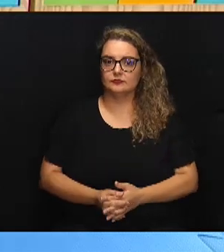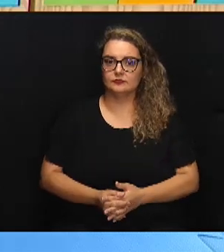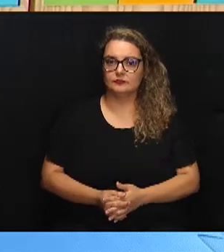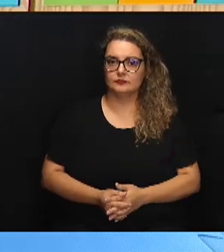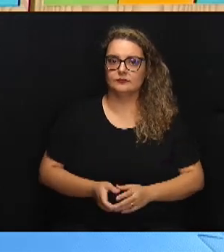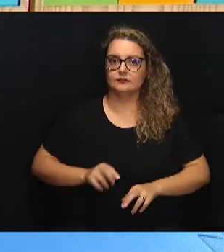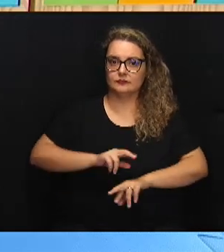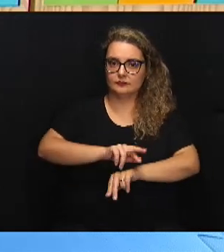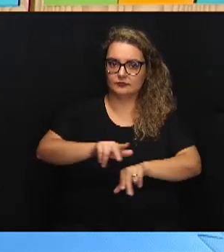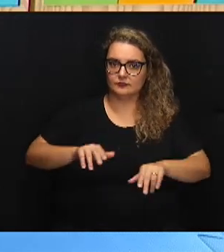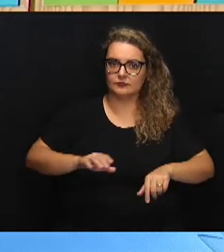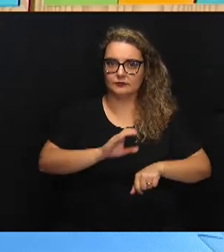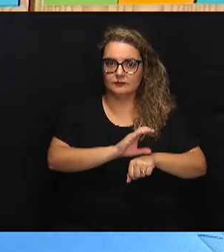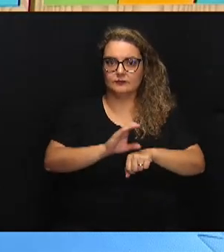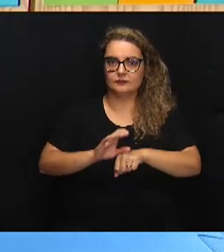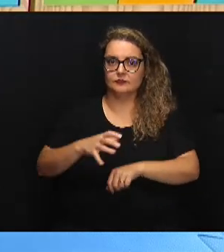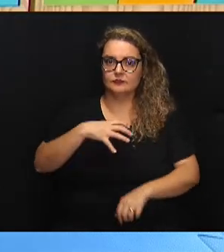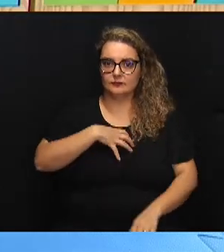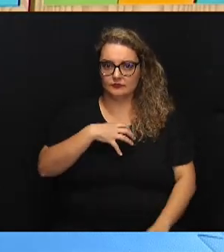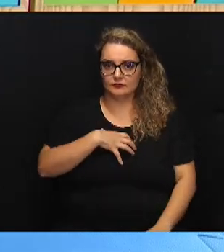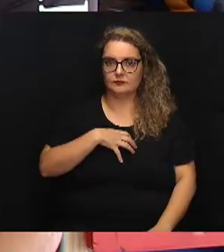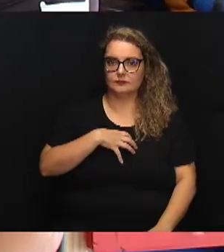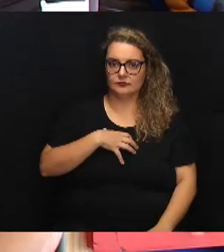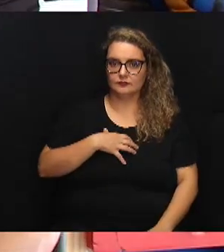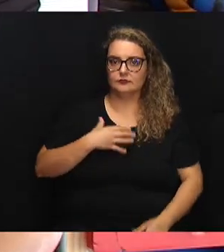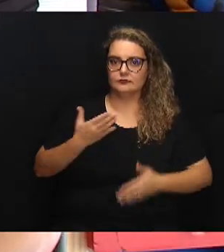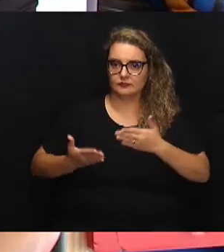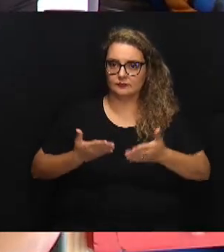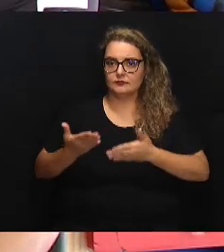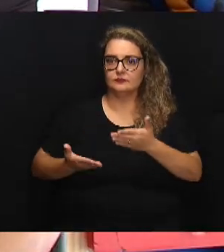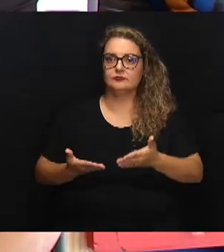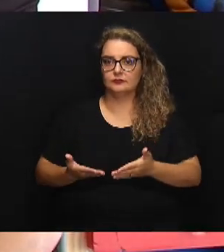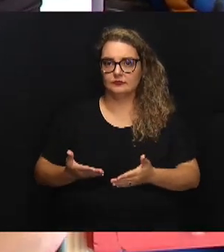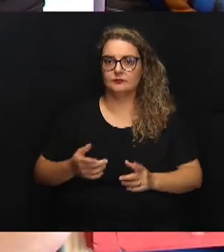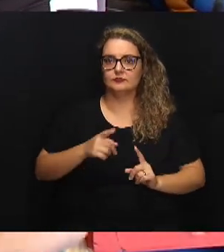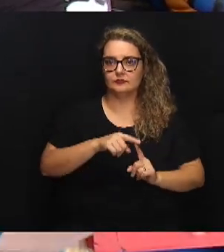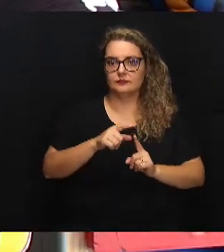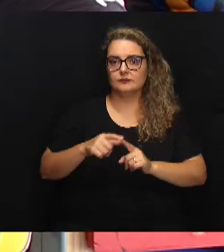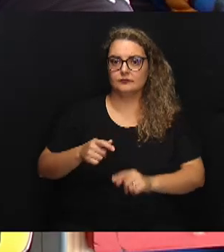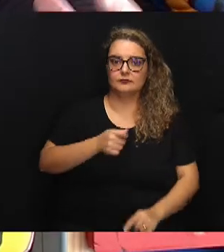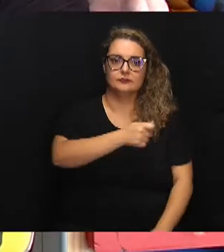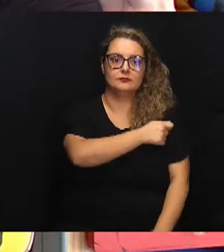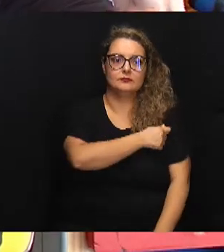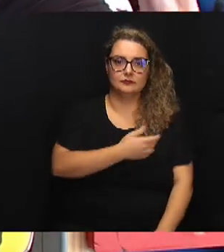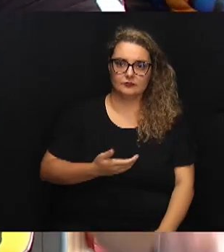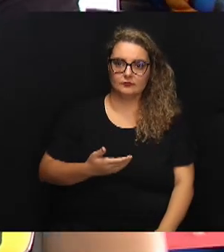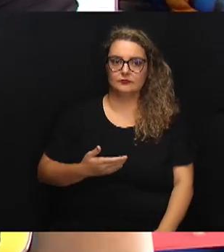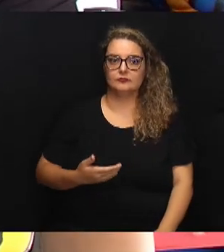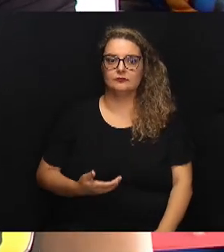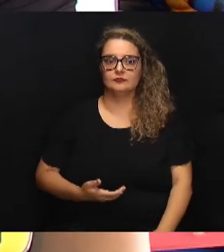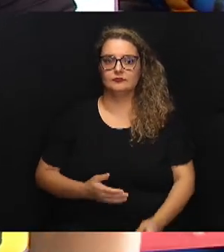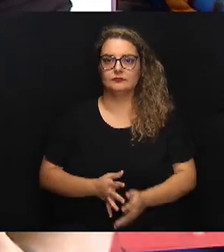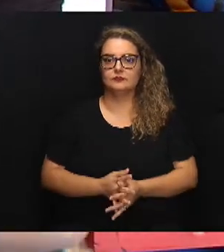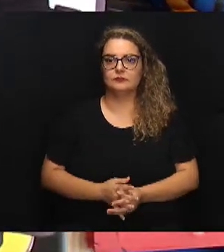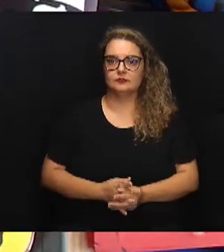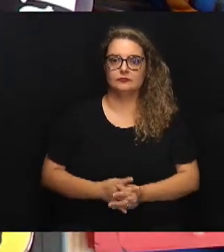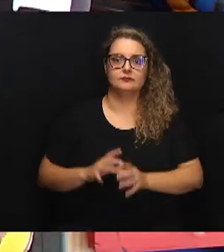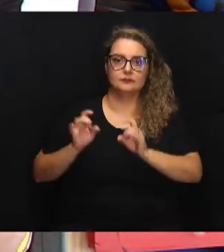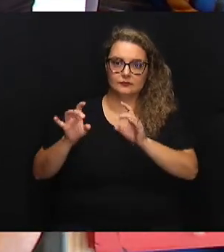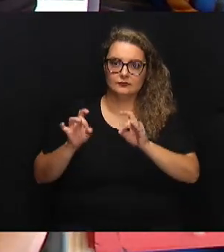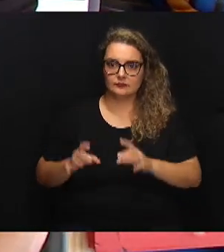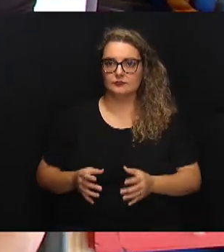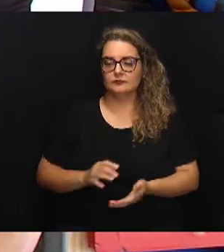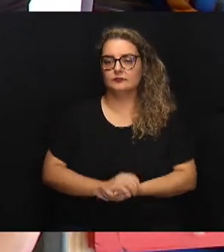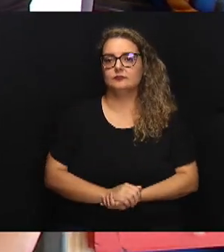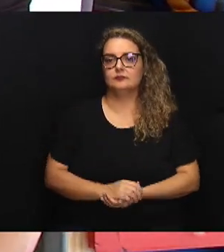vários cursos e a maneira como que a gente vai lidar com esse tipo de aluno. Então, desde necessidades especiais,